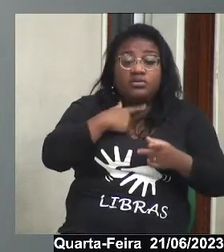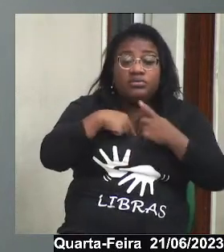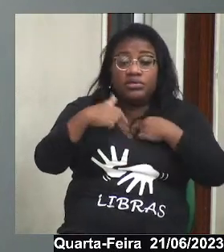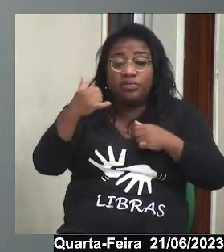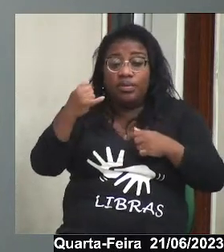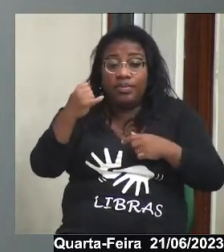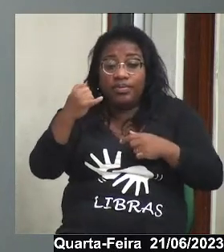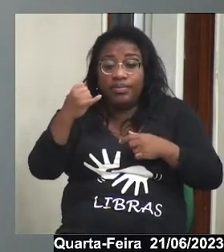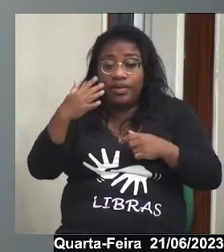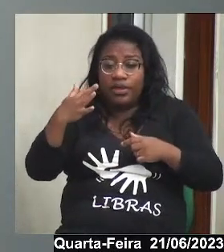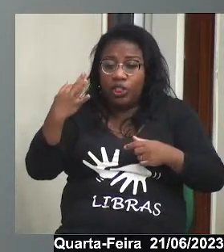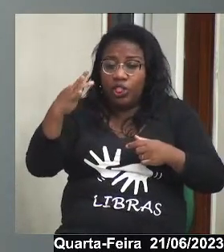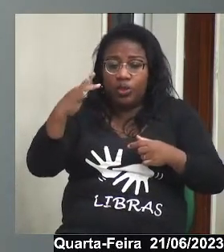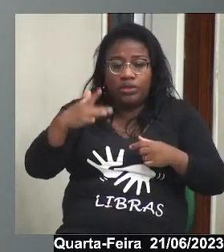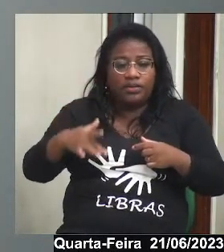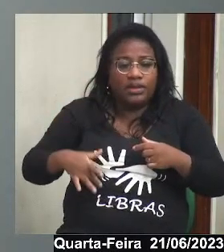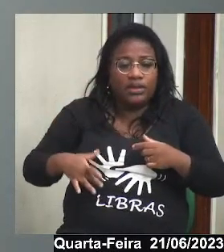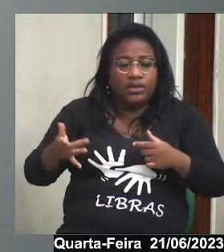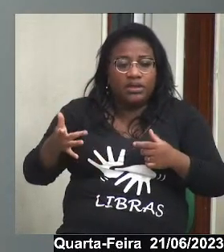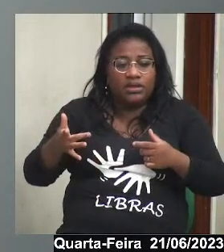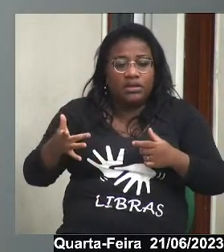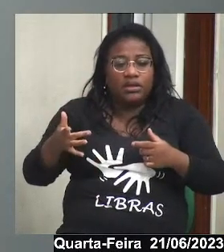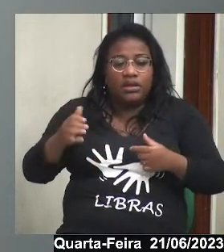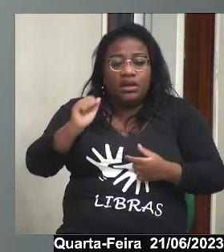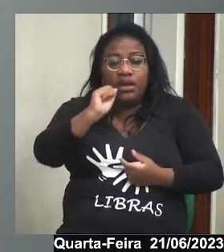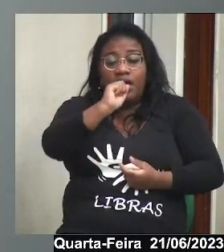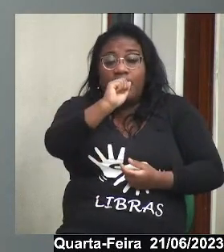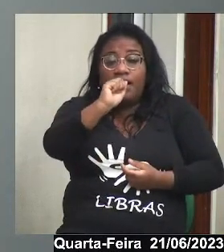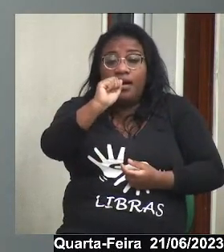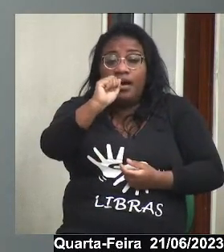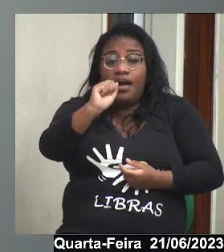que vocês acham que era? Dor na ponta da barriga.